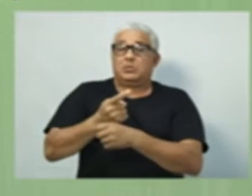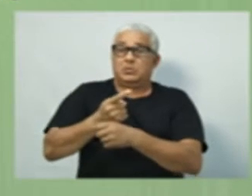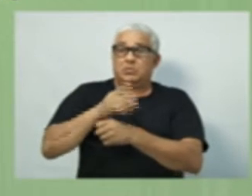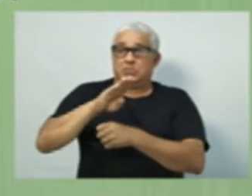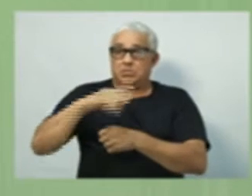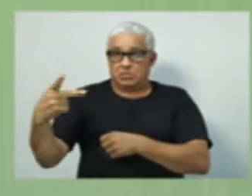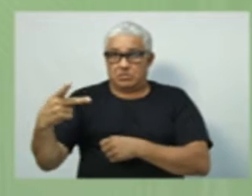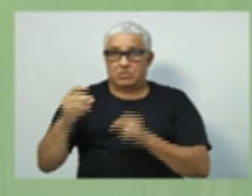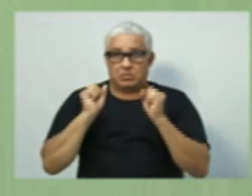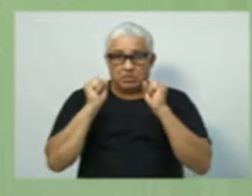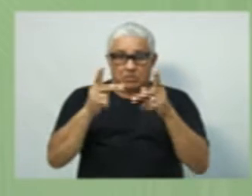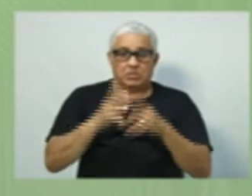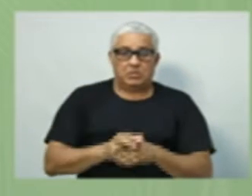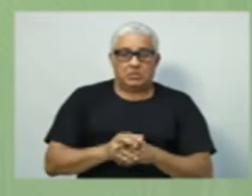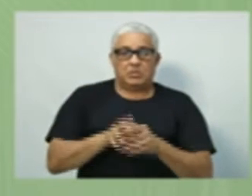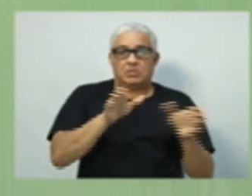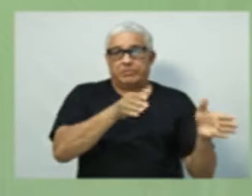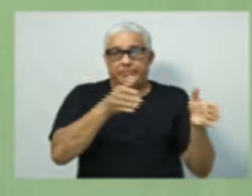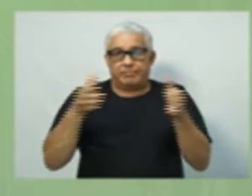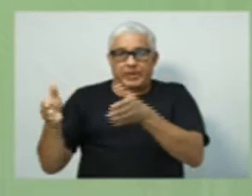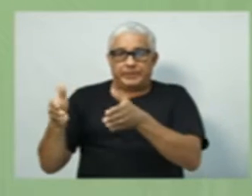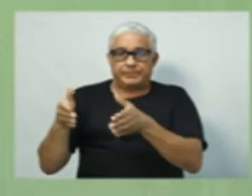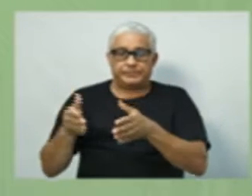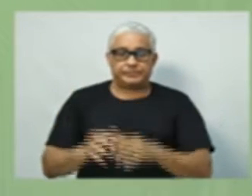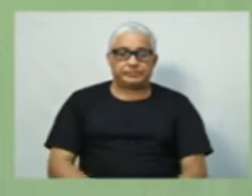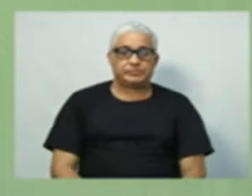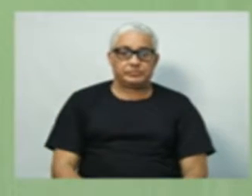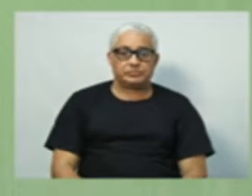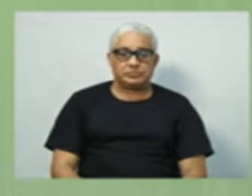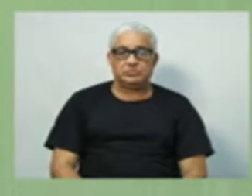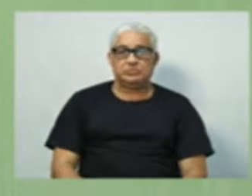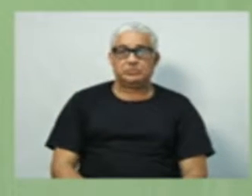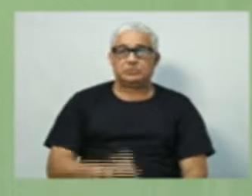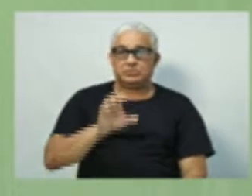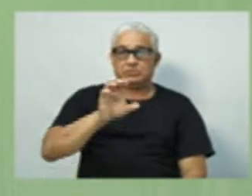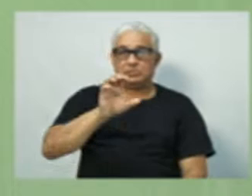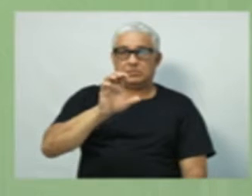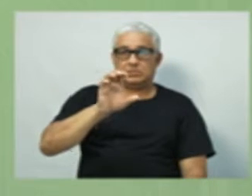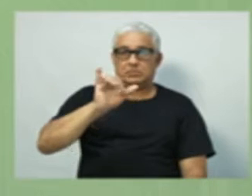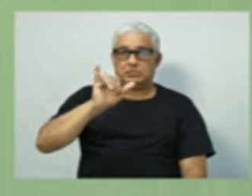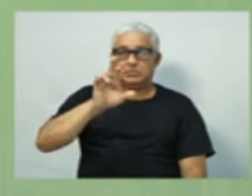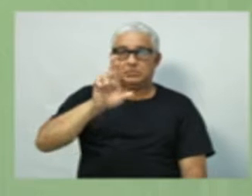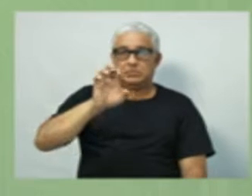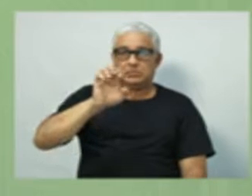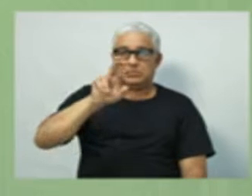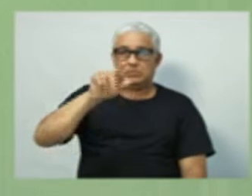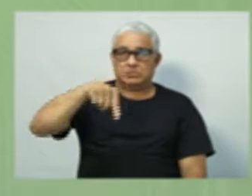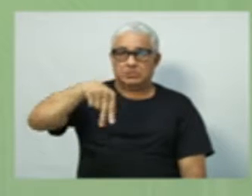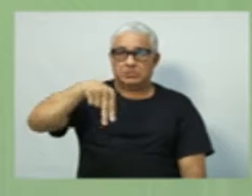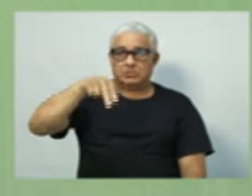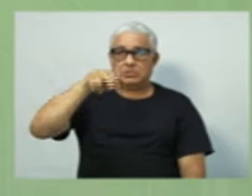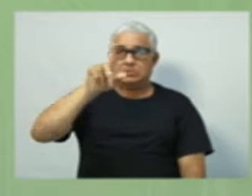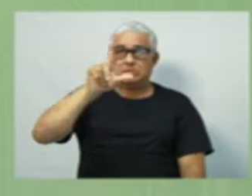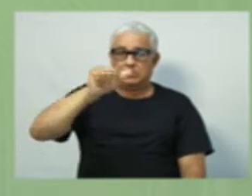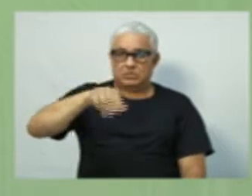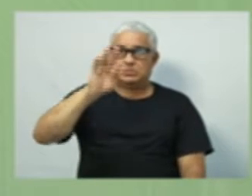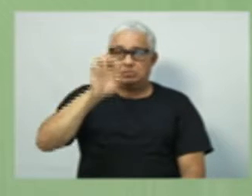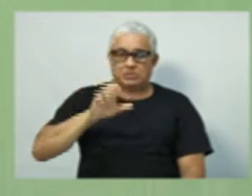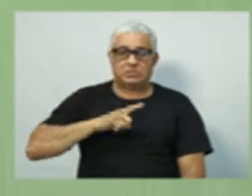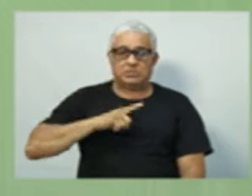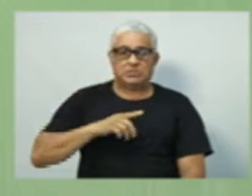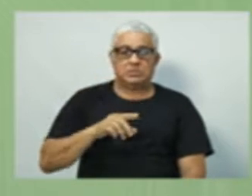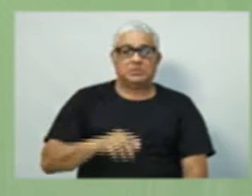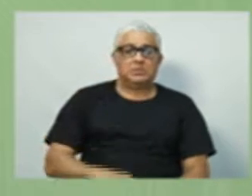ok seguindo tem um ativo circulante quais são os ativos circulantes que a gente conhece os disponíveis